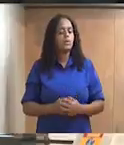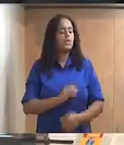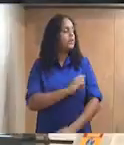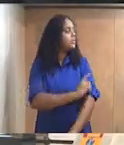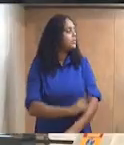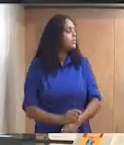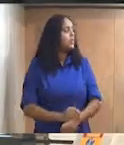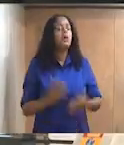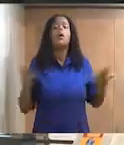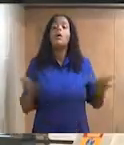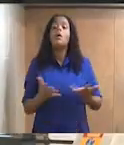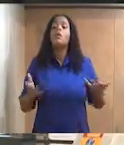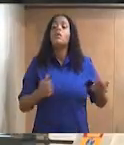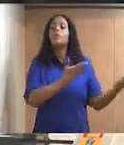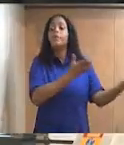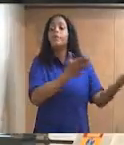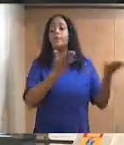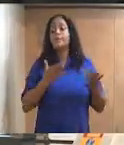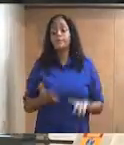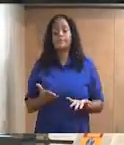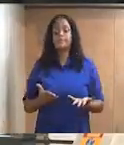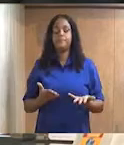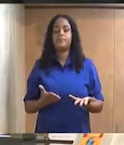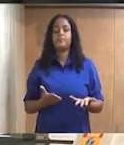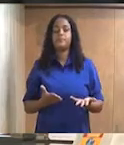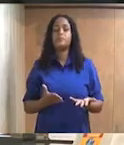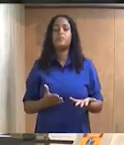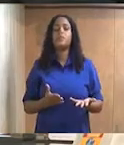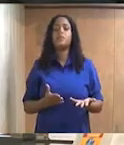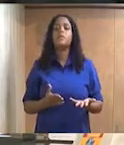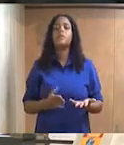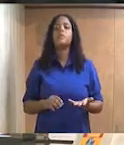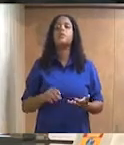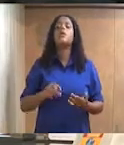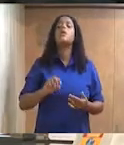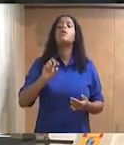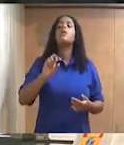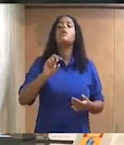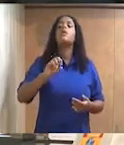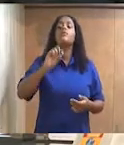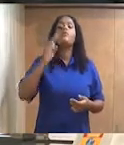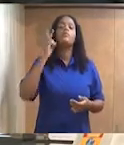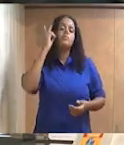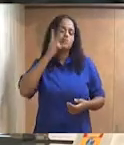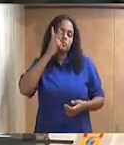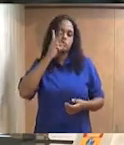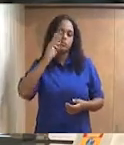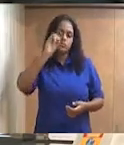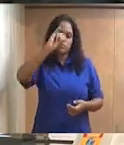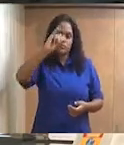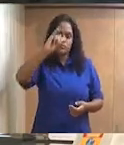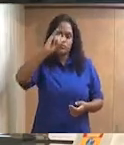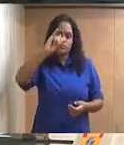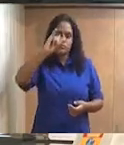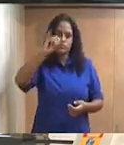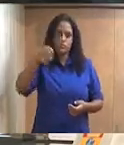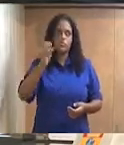Nesse momento, convido o vereador Júnior Reis que possa fazer uso da